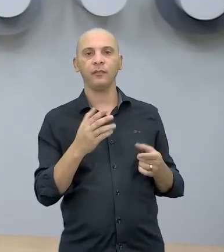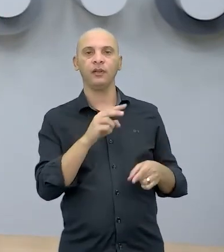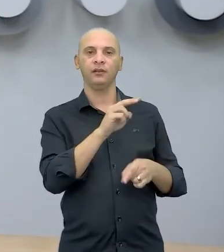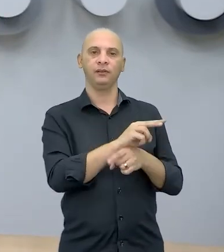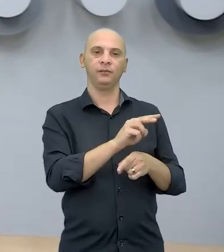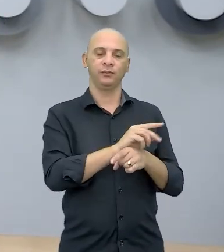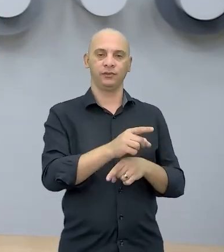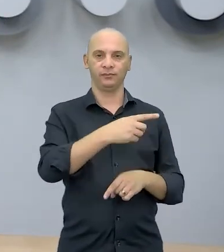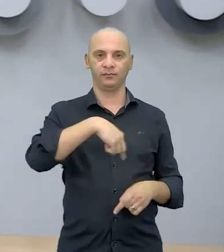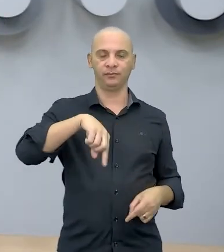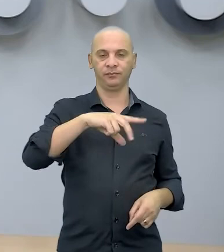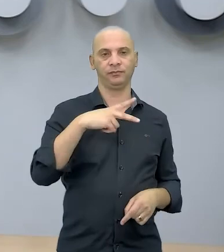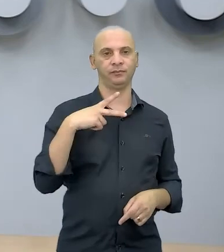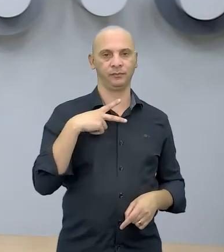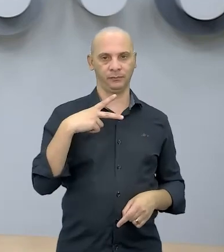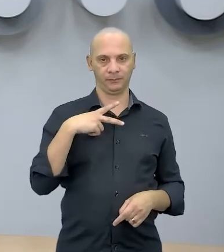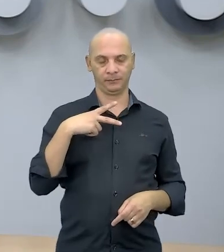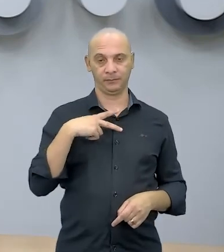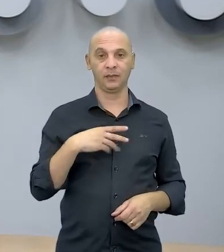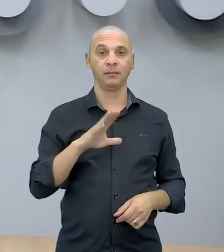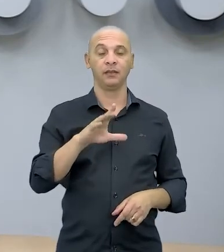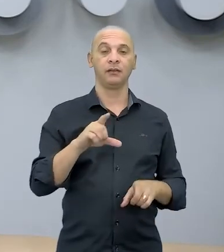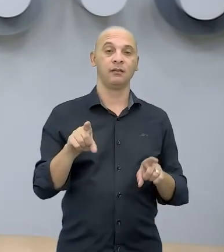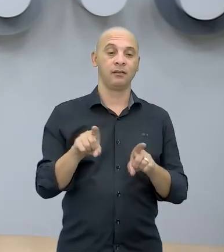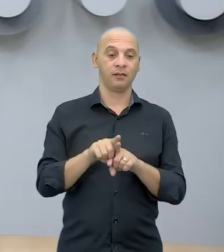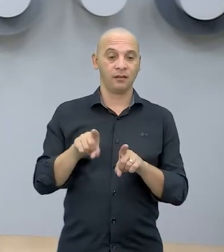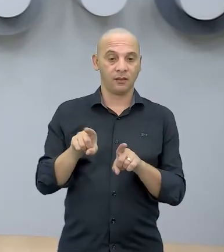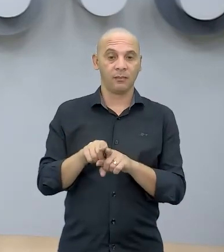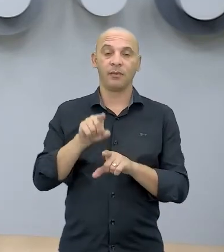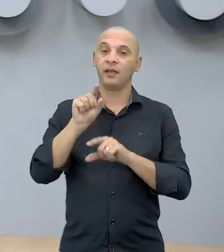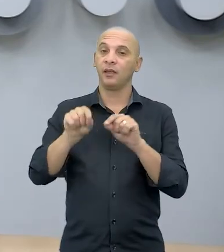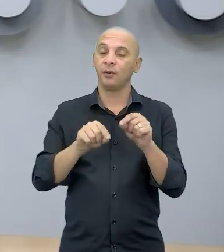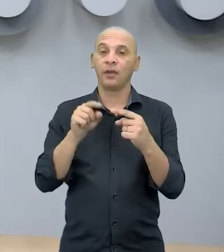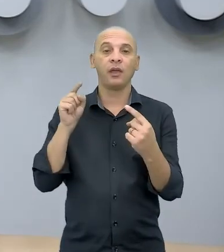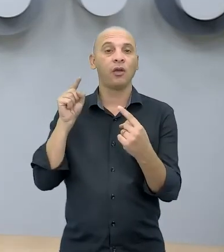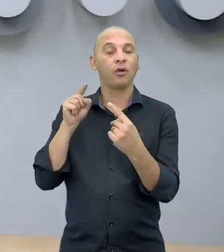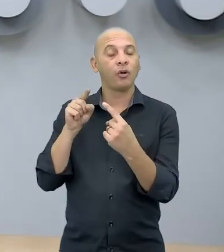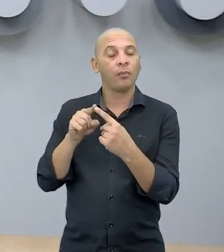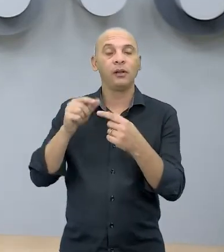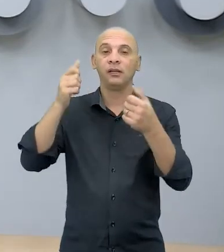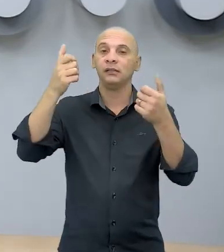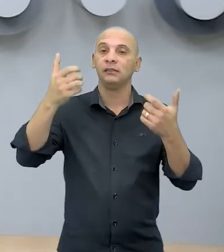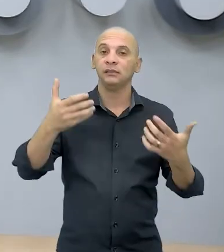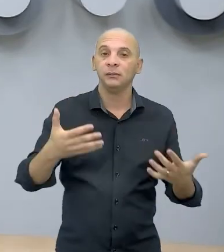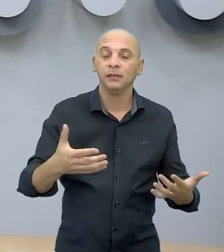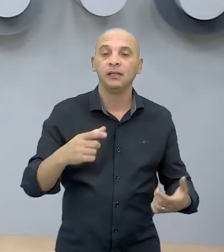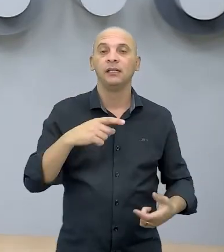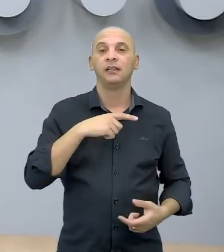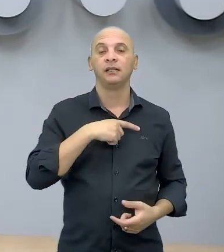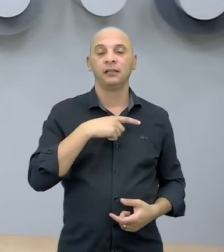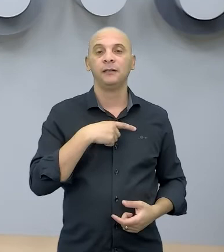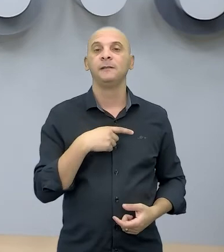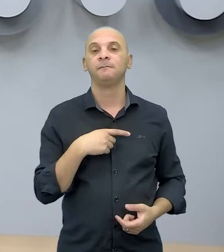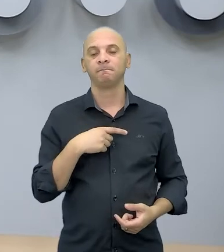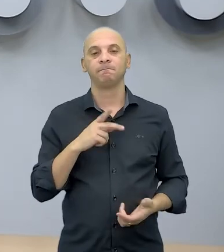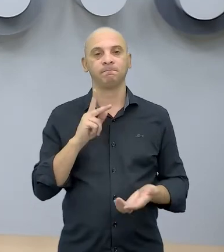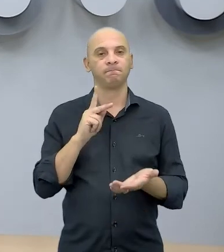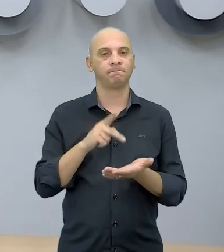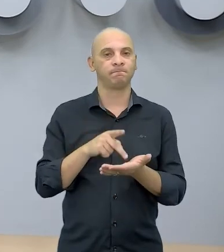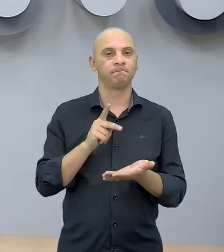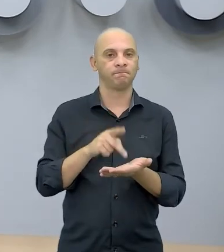proteger a nossa privacidade um pouco mais, mas em grande medida a tese que a Zuboff defende é de que, de